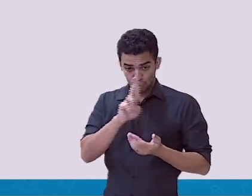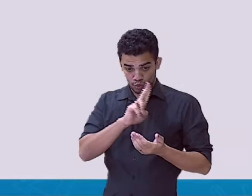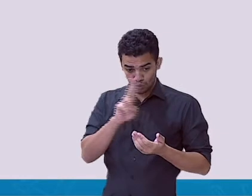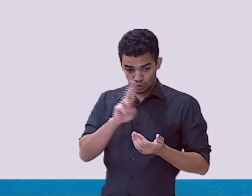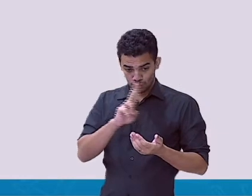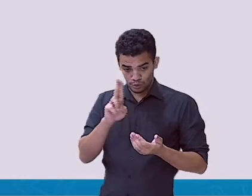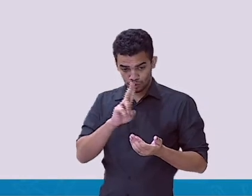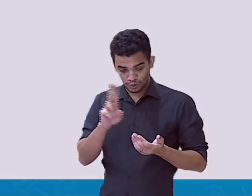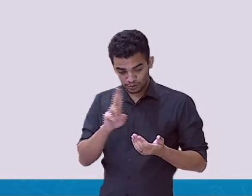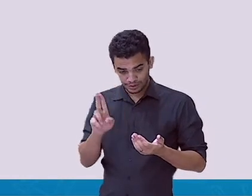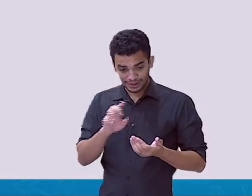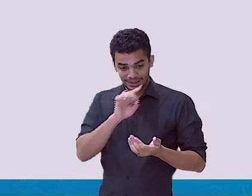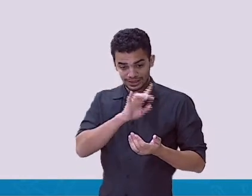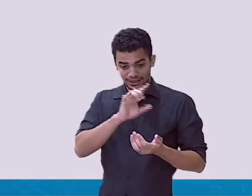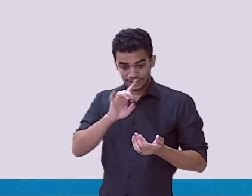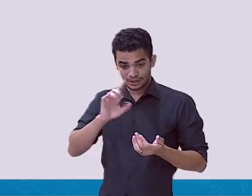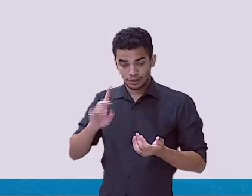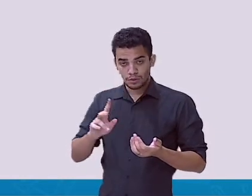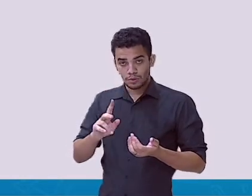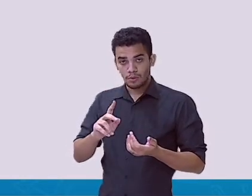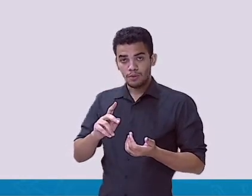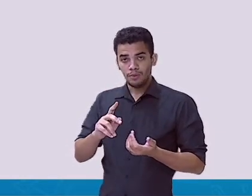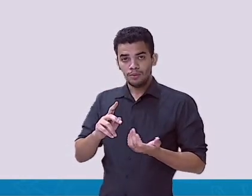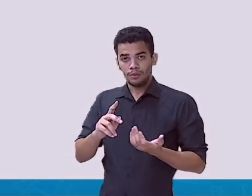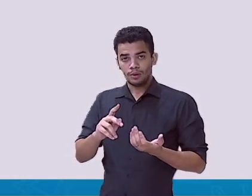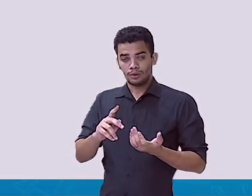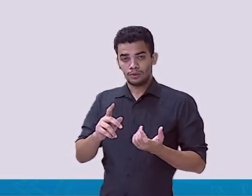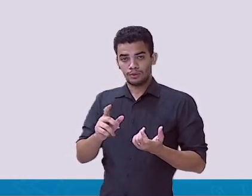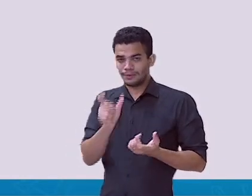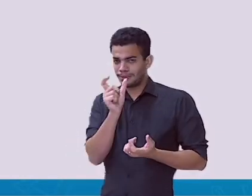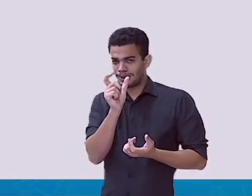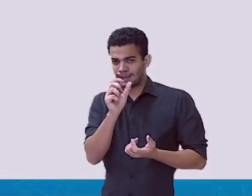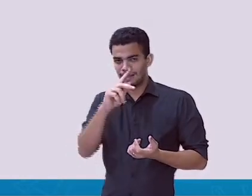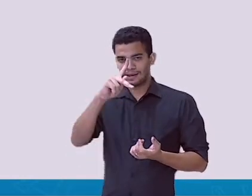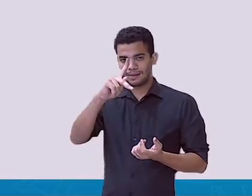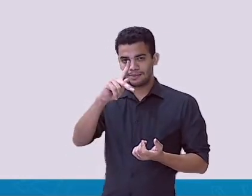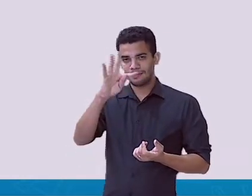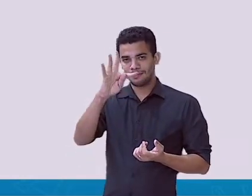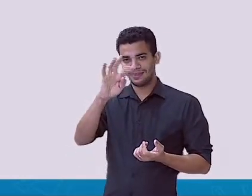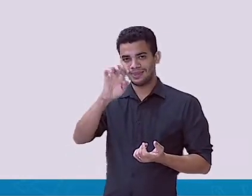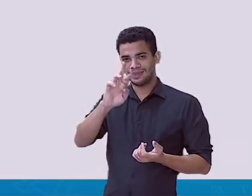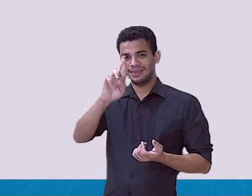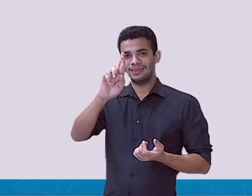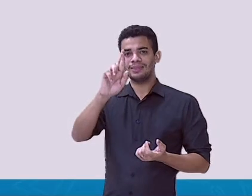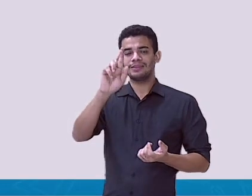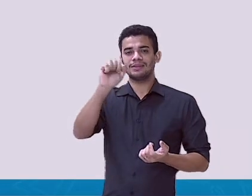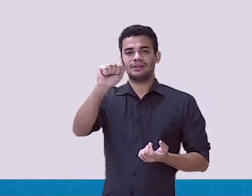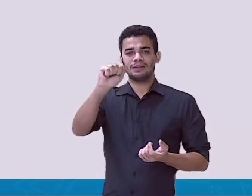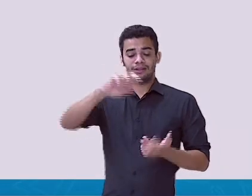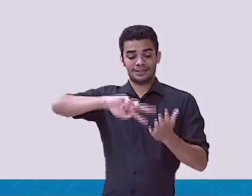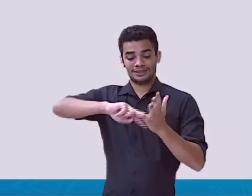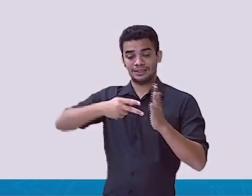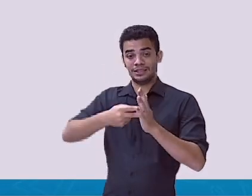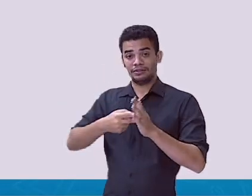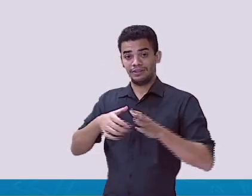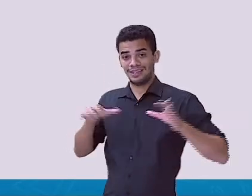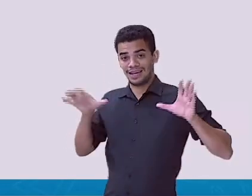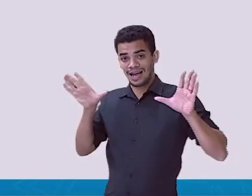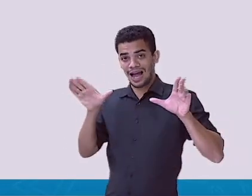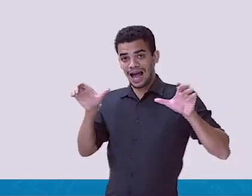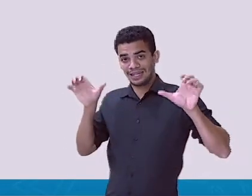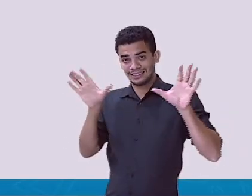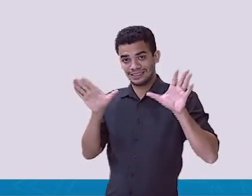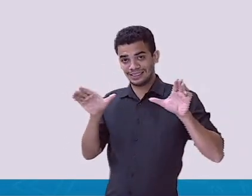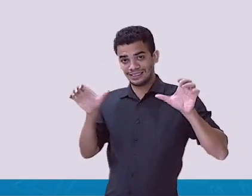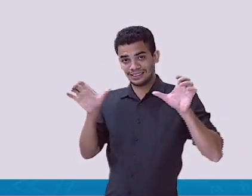o termo ptera, quer dizer do grego, né? Asas. Então, determina o número de